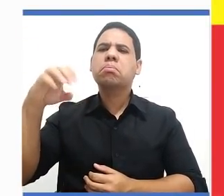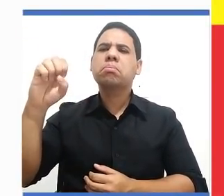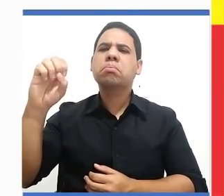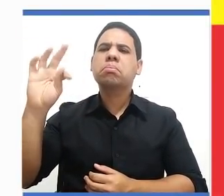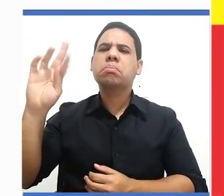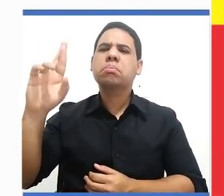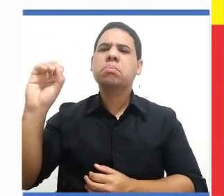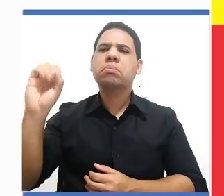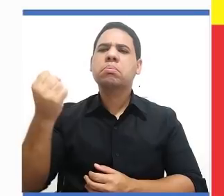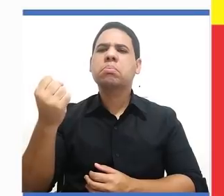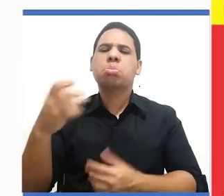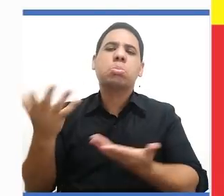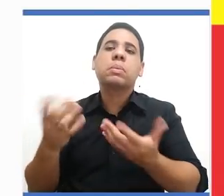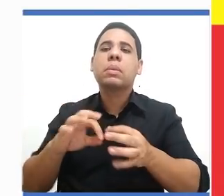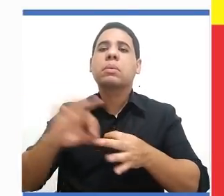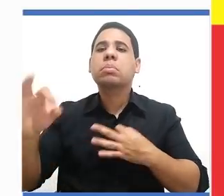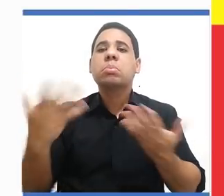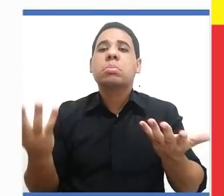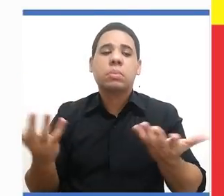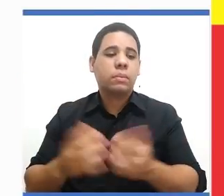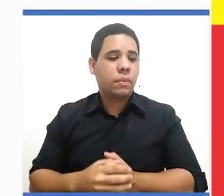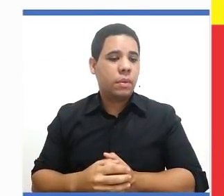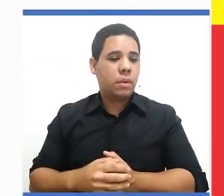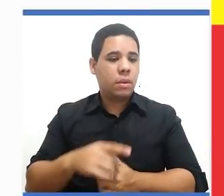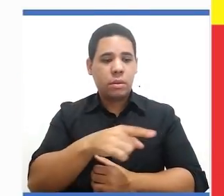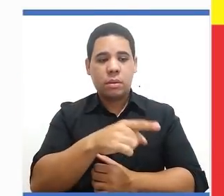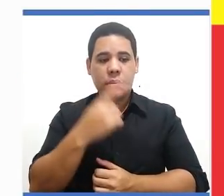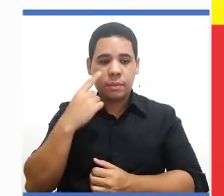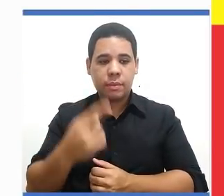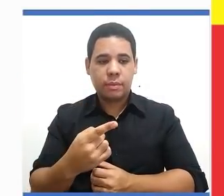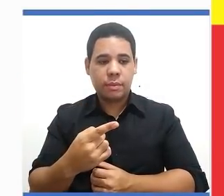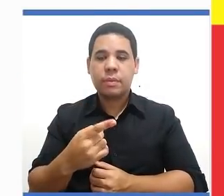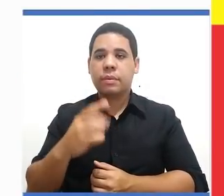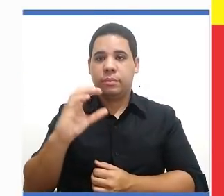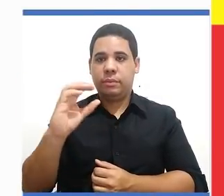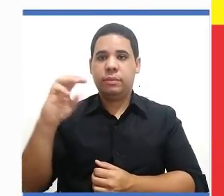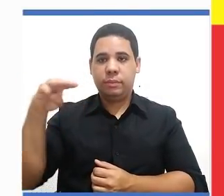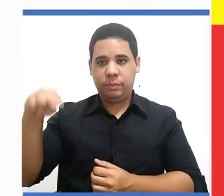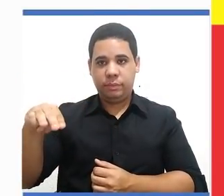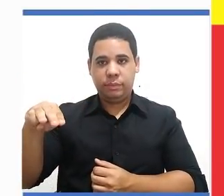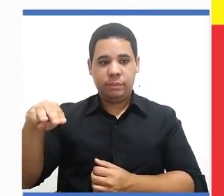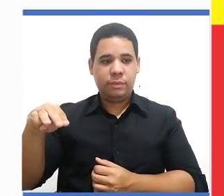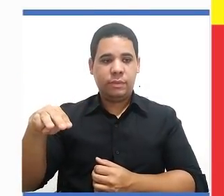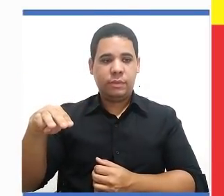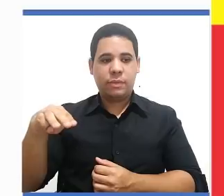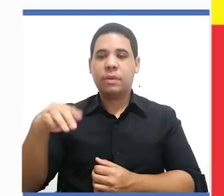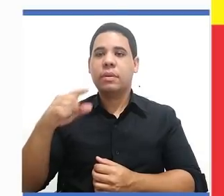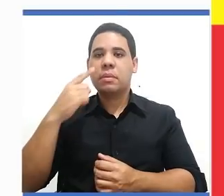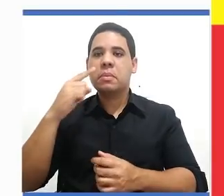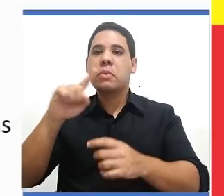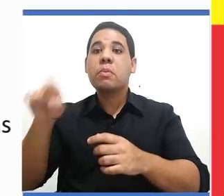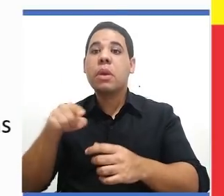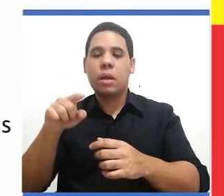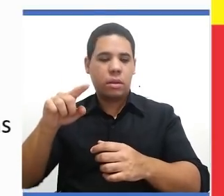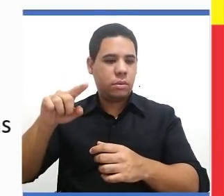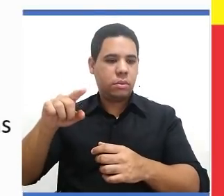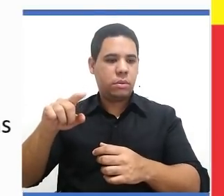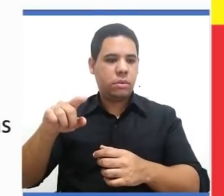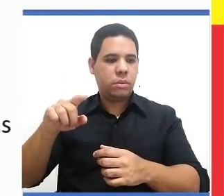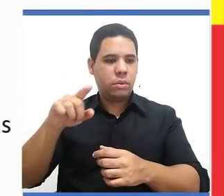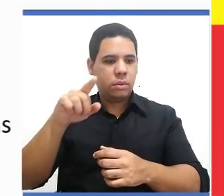casa de centímetro. Até chegar em metro, quantas casas vai pular? Uma, duas casas. Então, a gente vai andar a vírgula